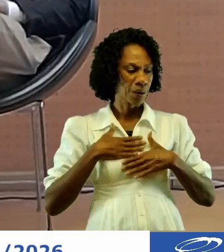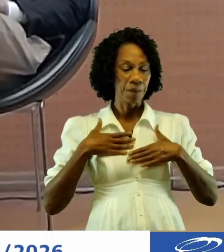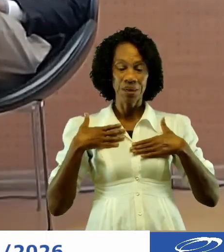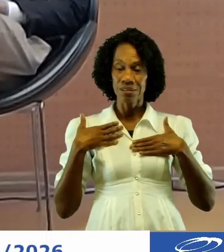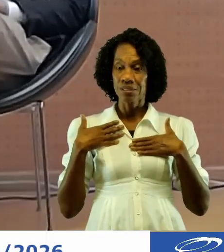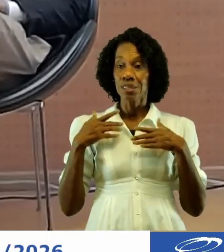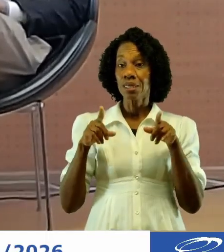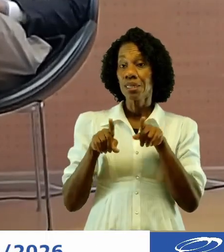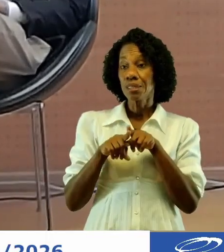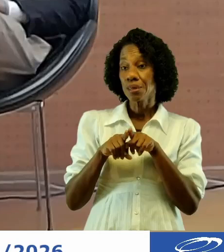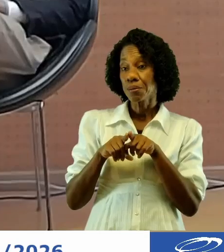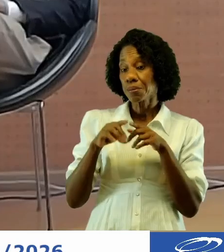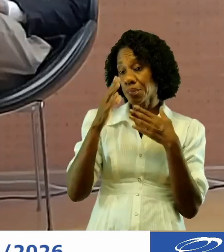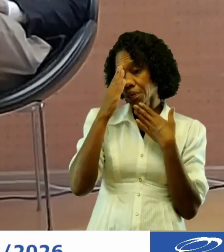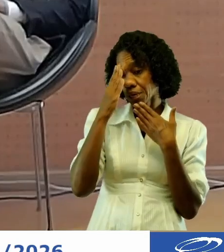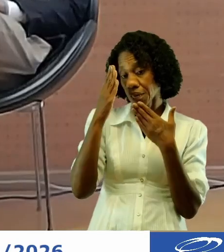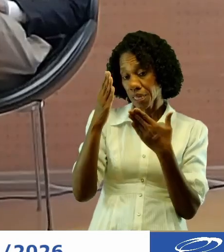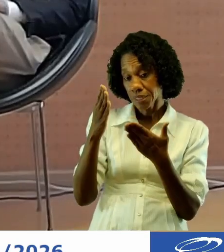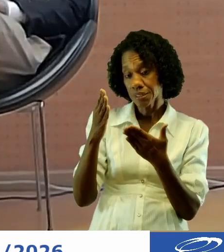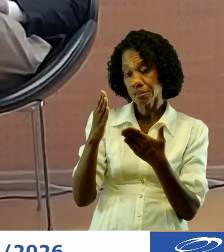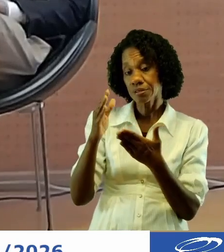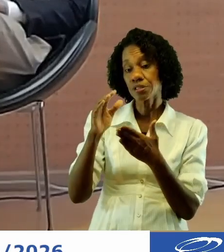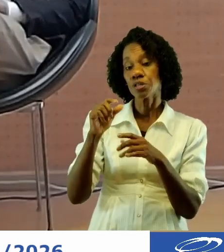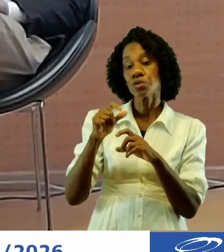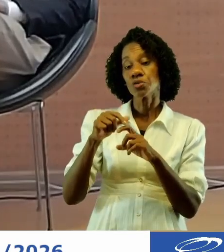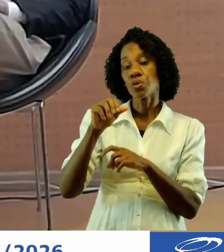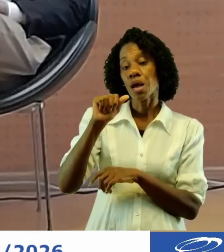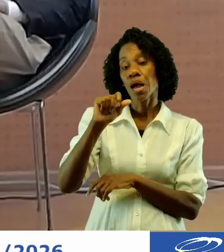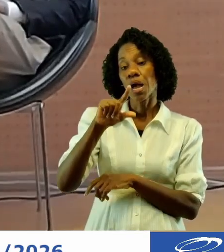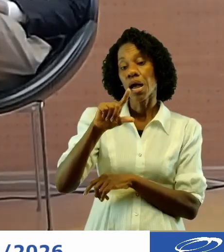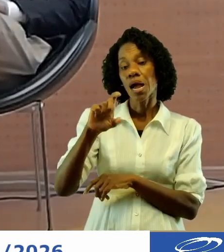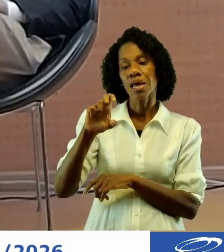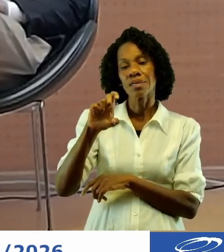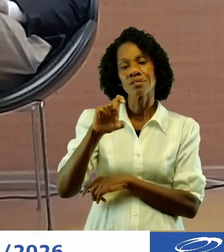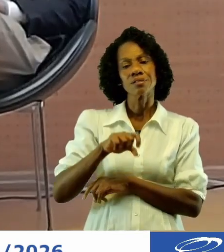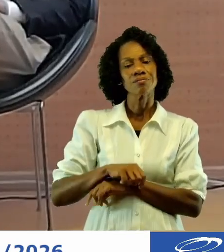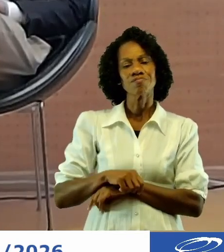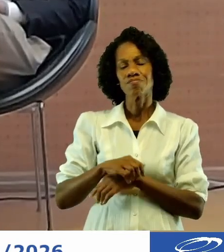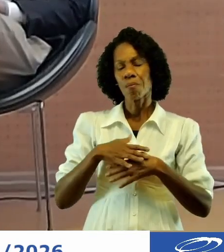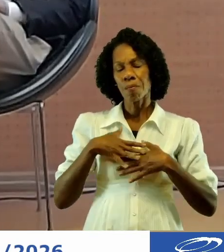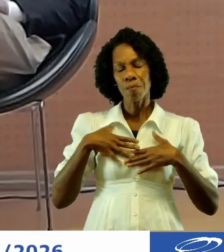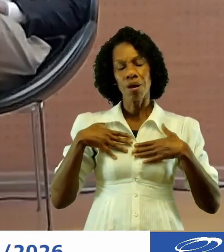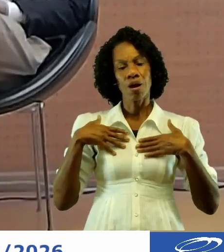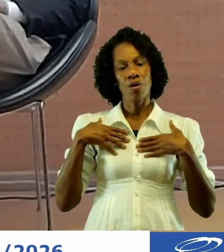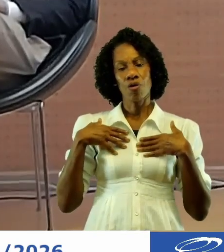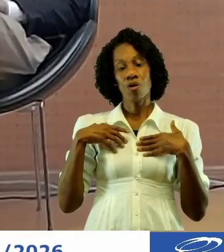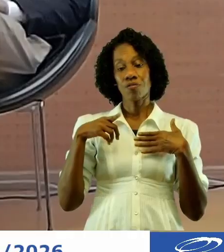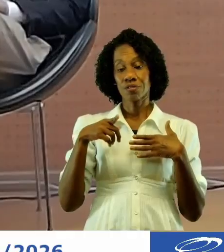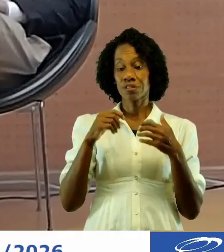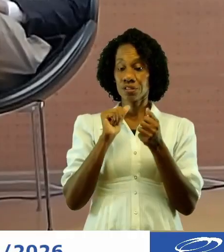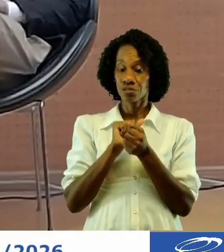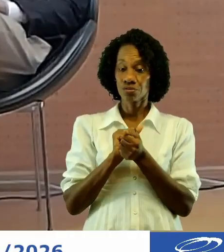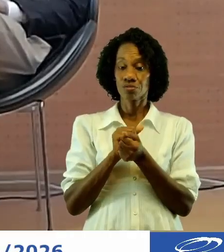agradecer a presença do Dr. Alex Soriano. Foi uma honra imensa ter você aqui